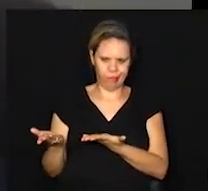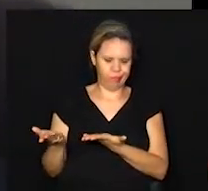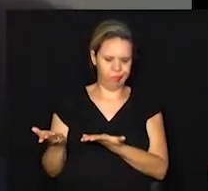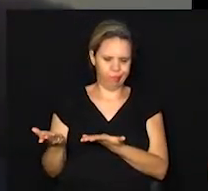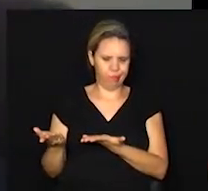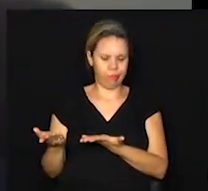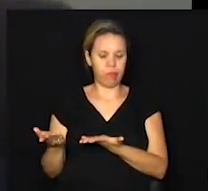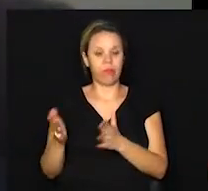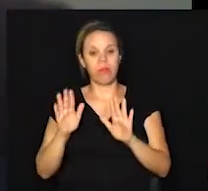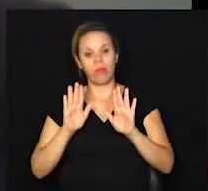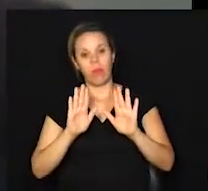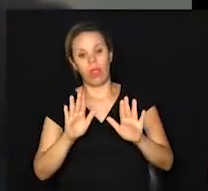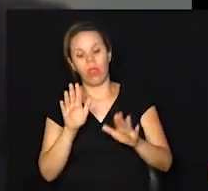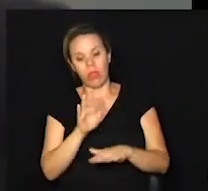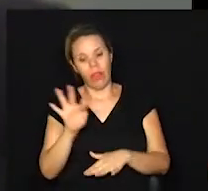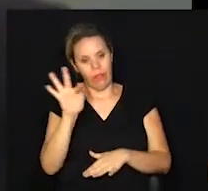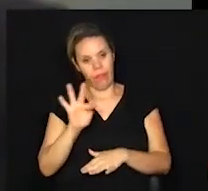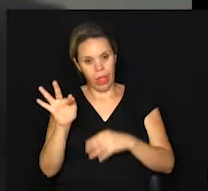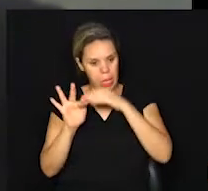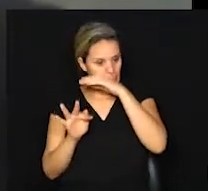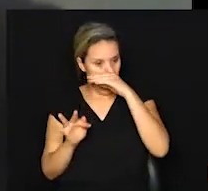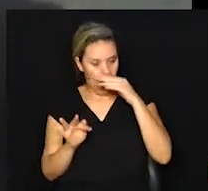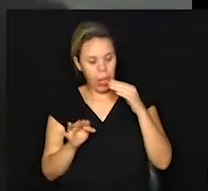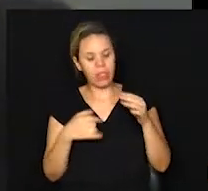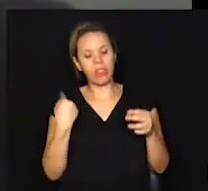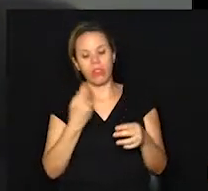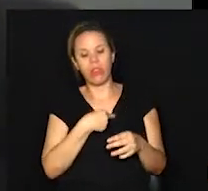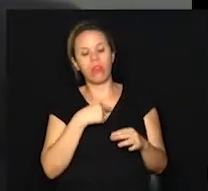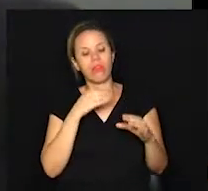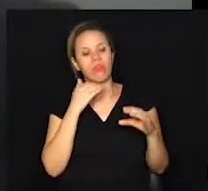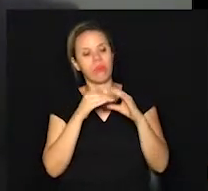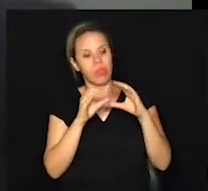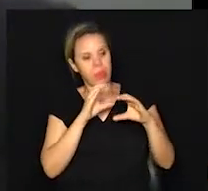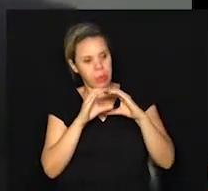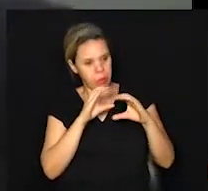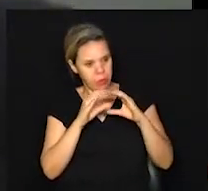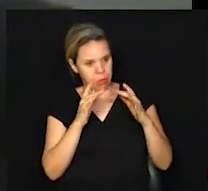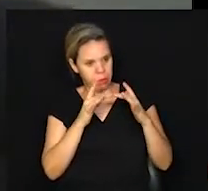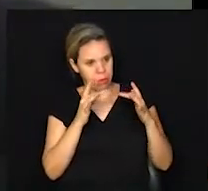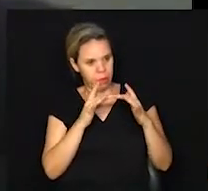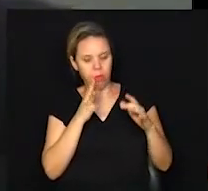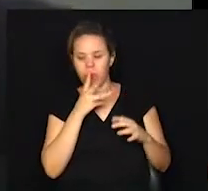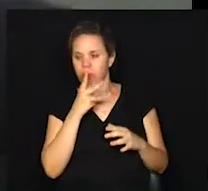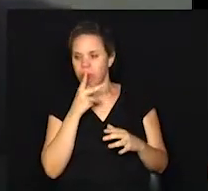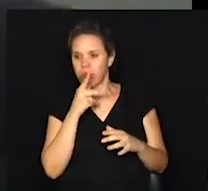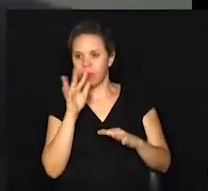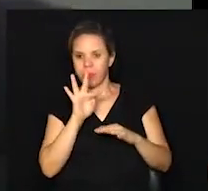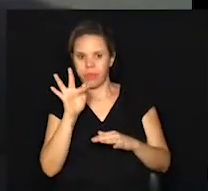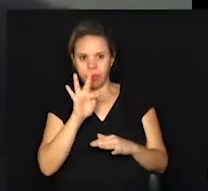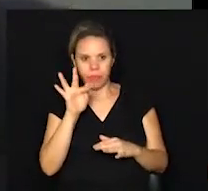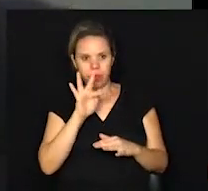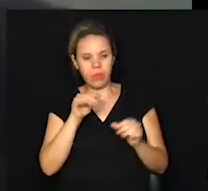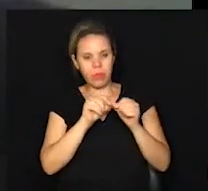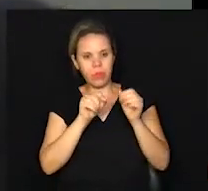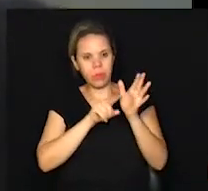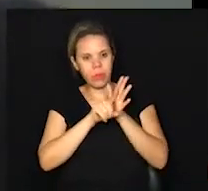a universidade foi provocada, ela, com alguma demora,